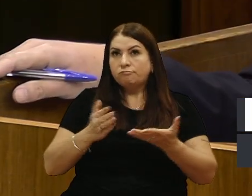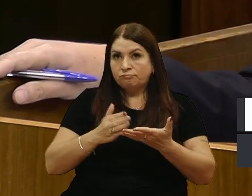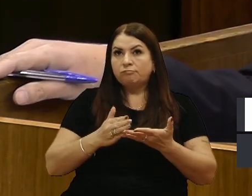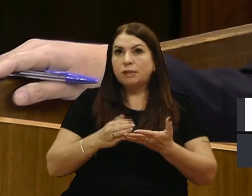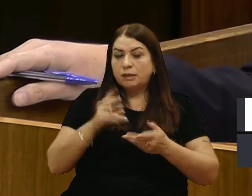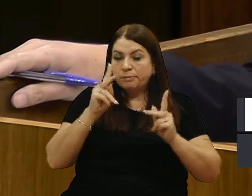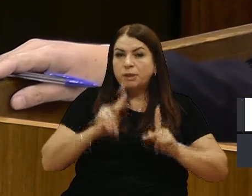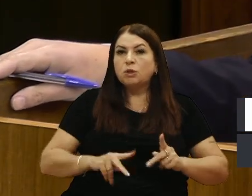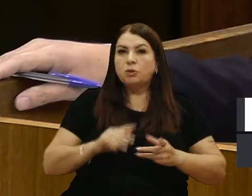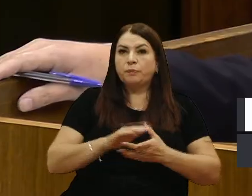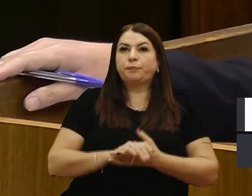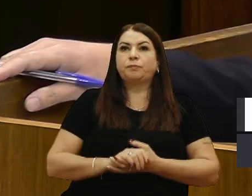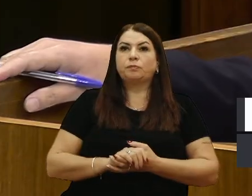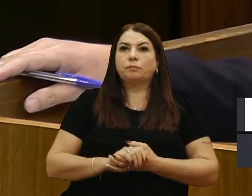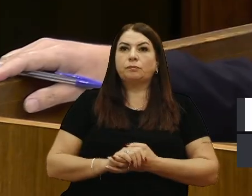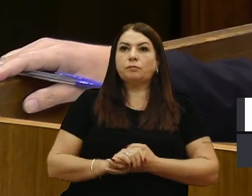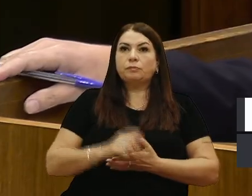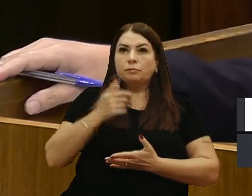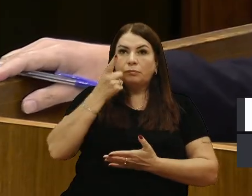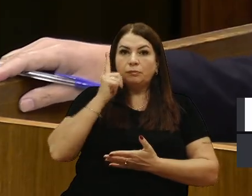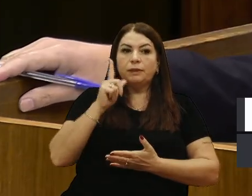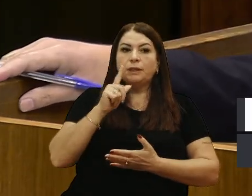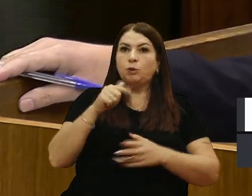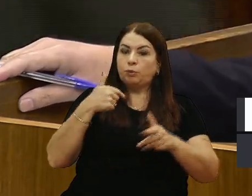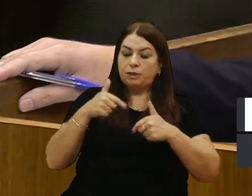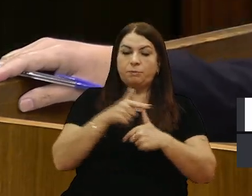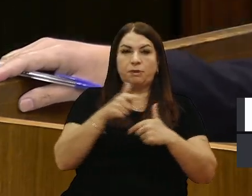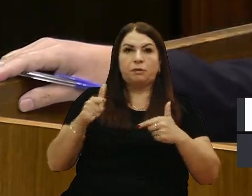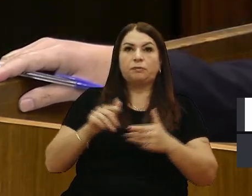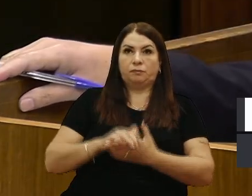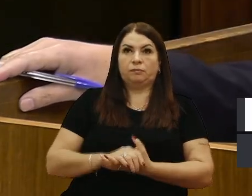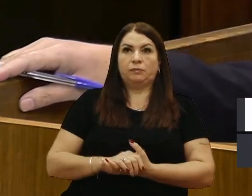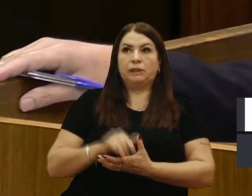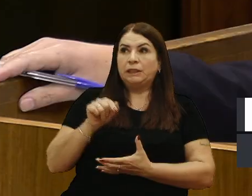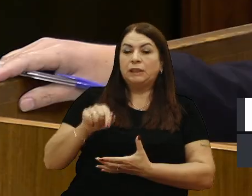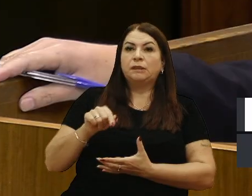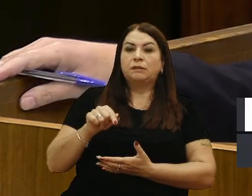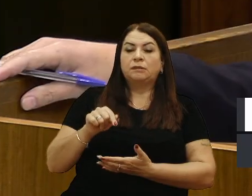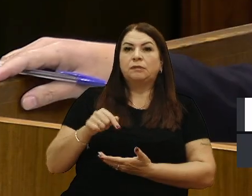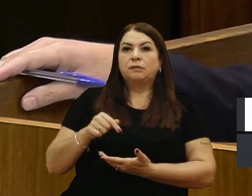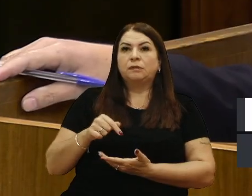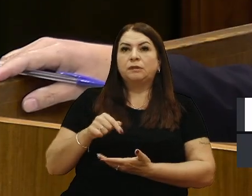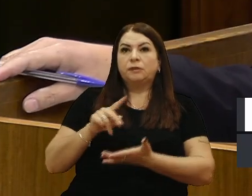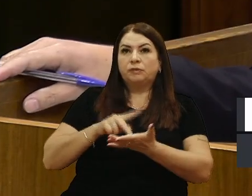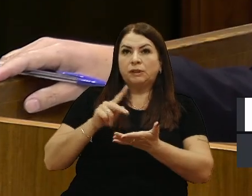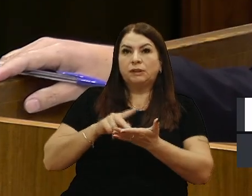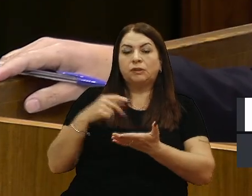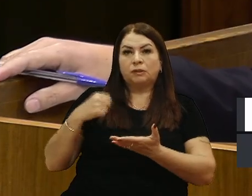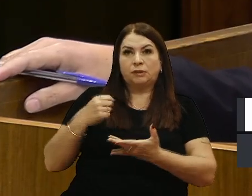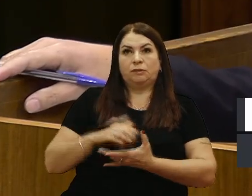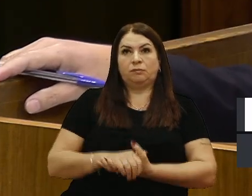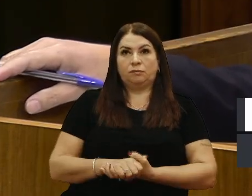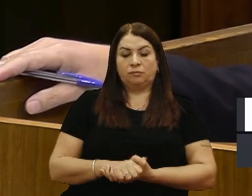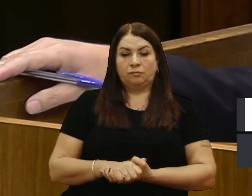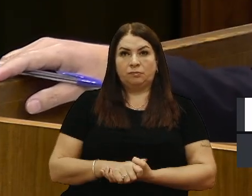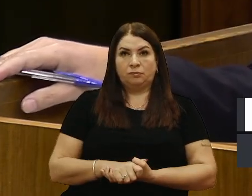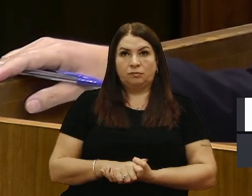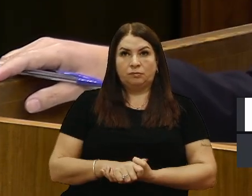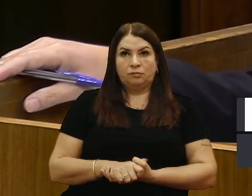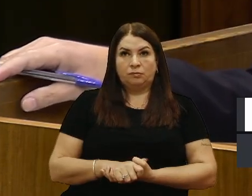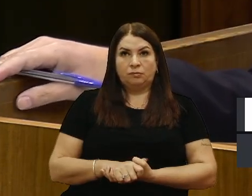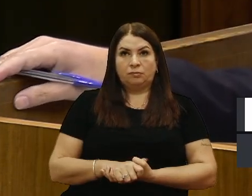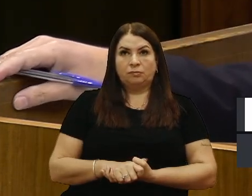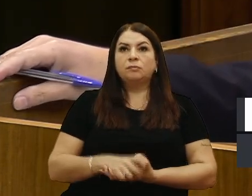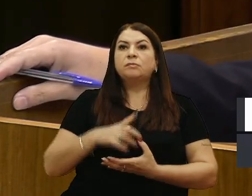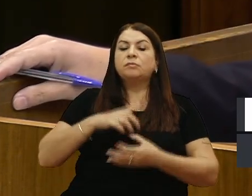às pessoas receber os serviços, aquilo que é devido e necessário. Mas